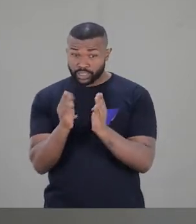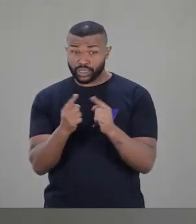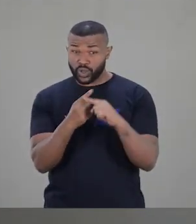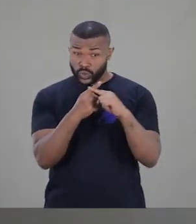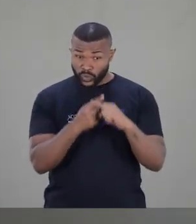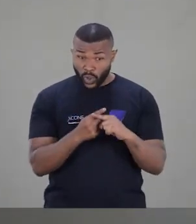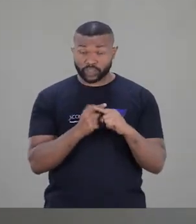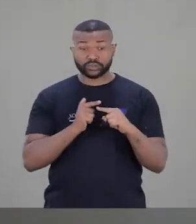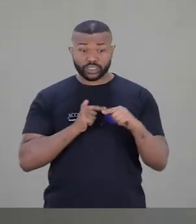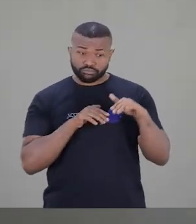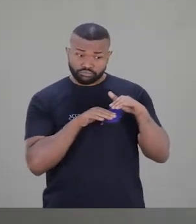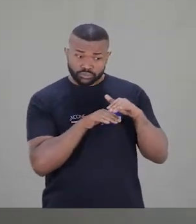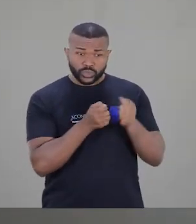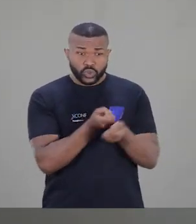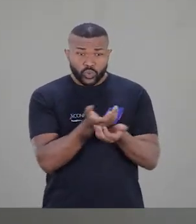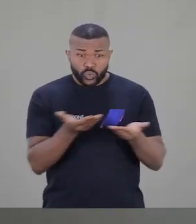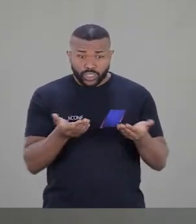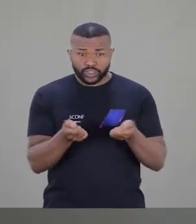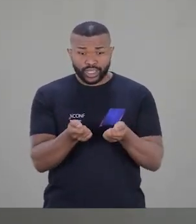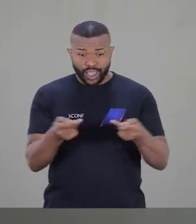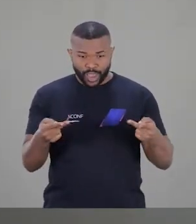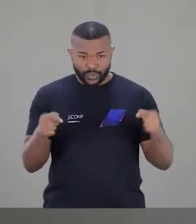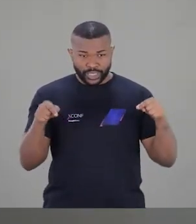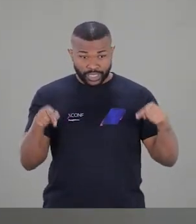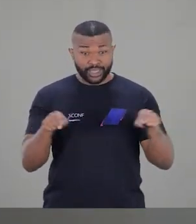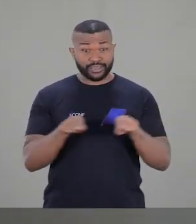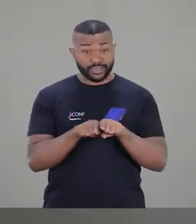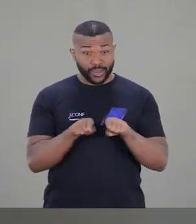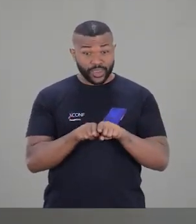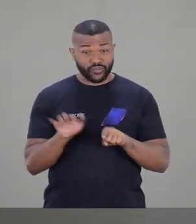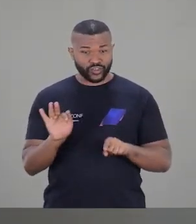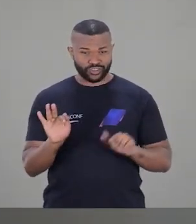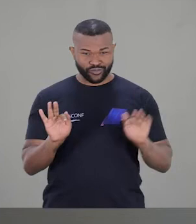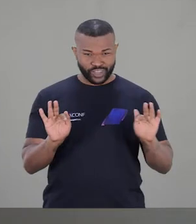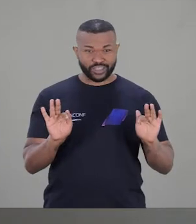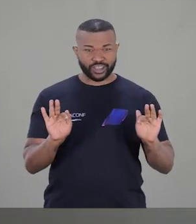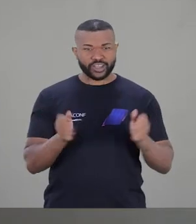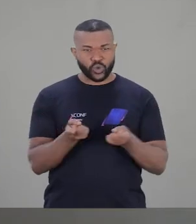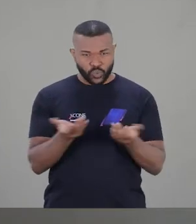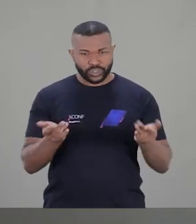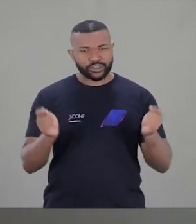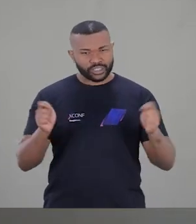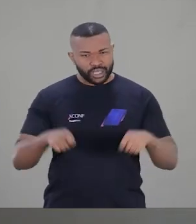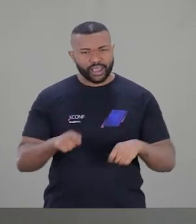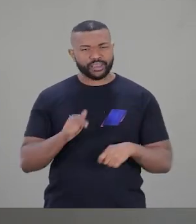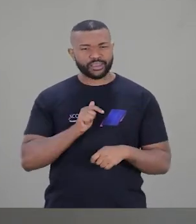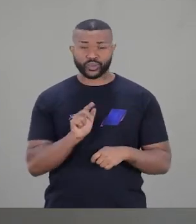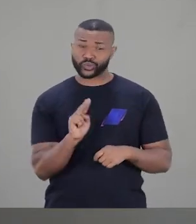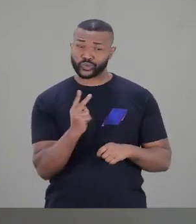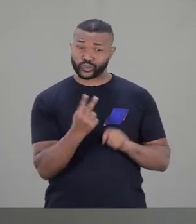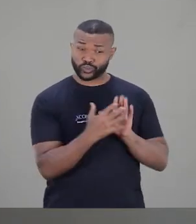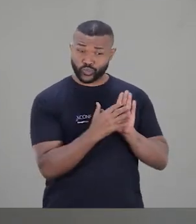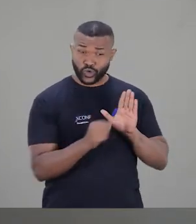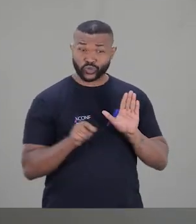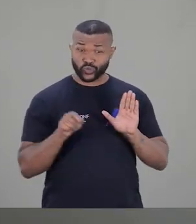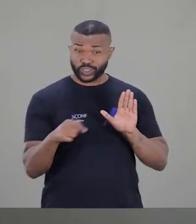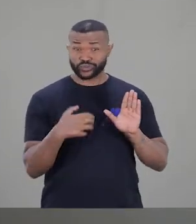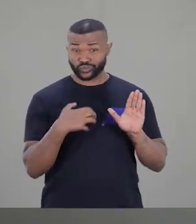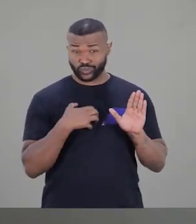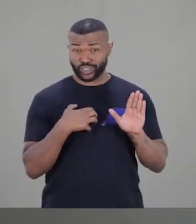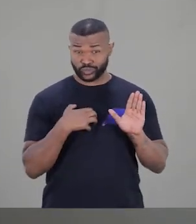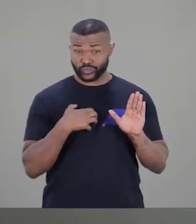ela fica compartilhada entre as apps e as features. E hoje em dia a gente tem 2 módulos com